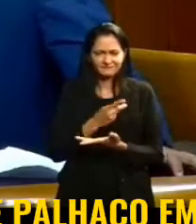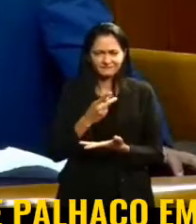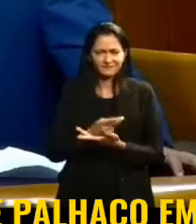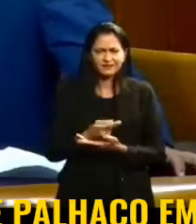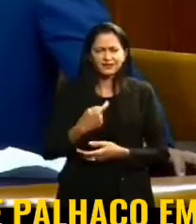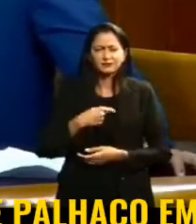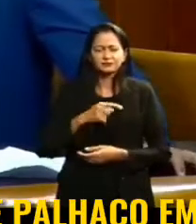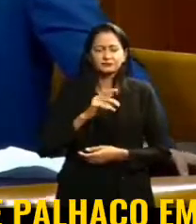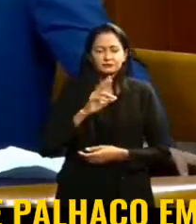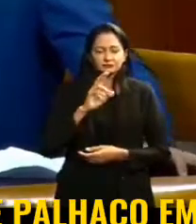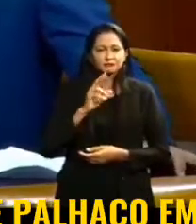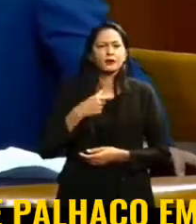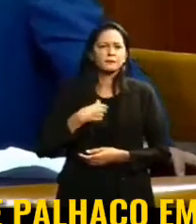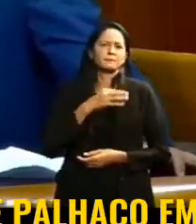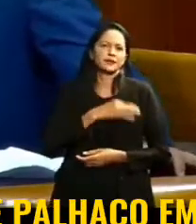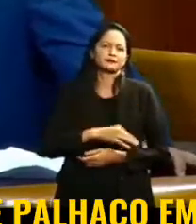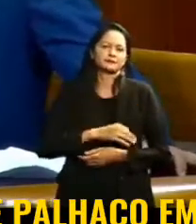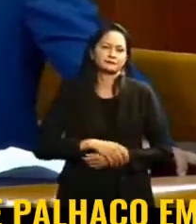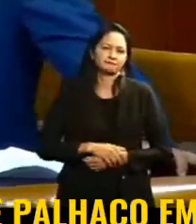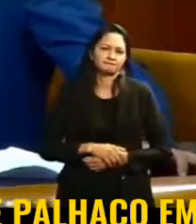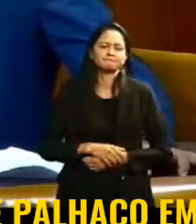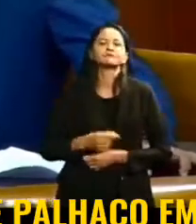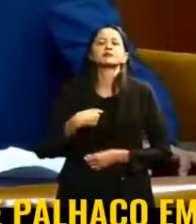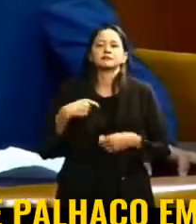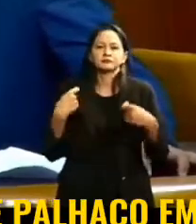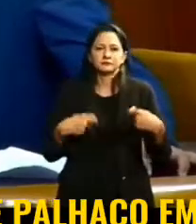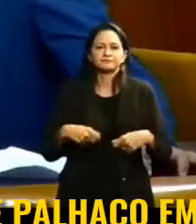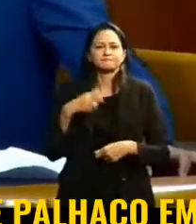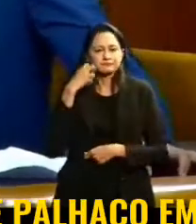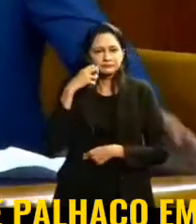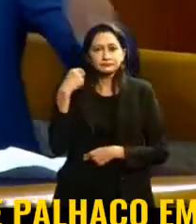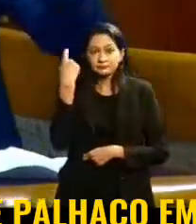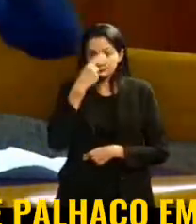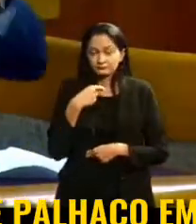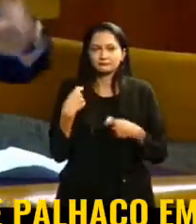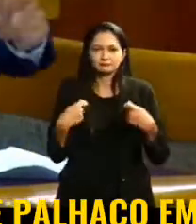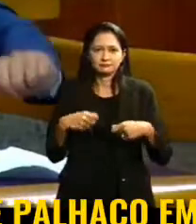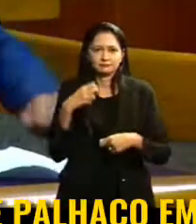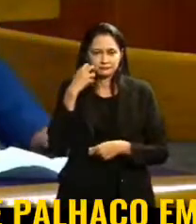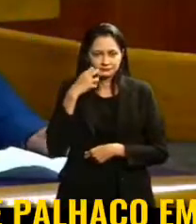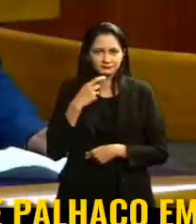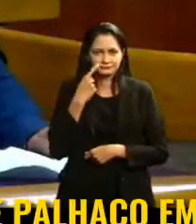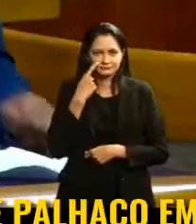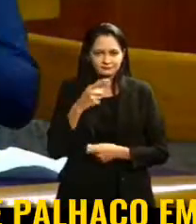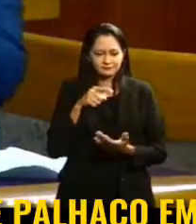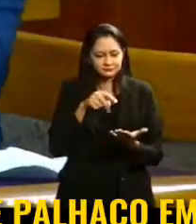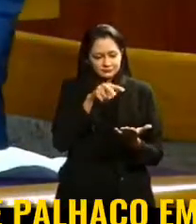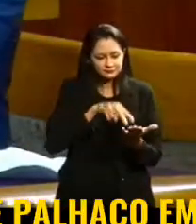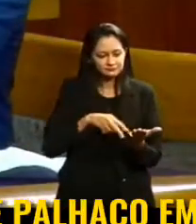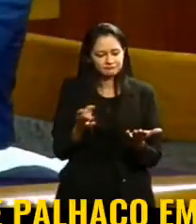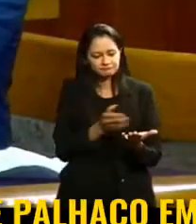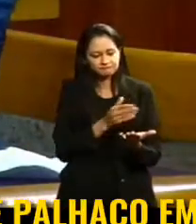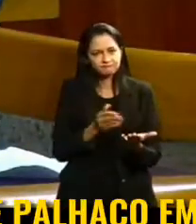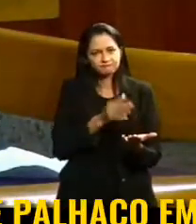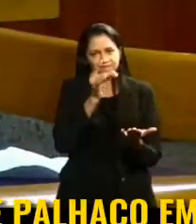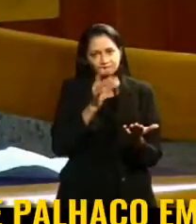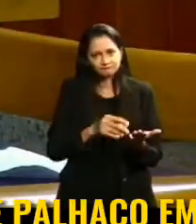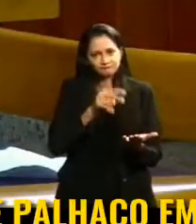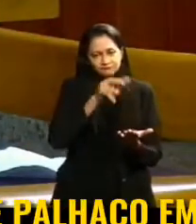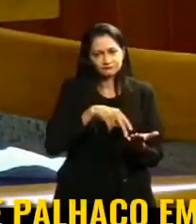eu mereço um coro para me tomar vergonha na cara e olhar direito no que eu vou votar. Tem algum voluntário para me